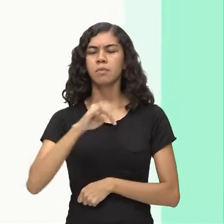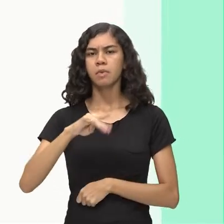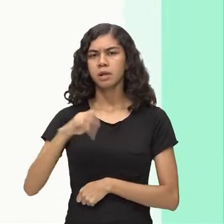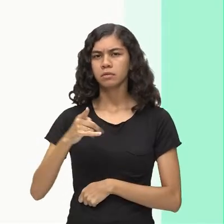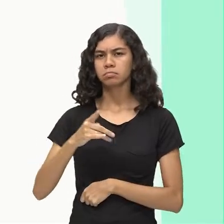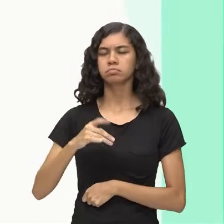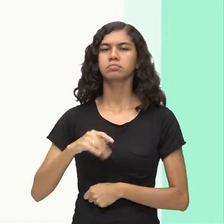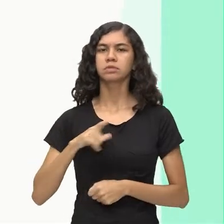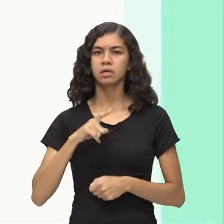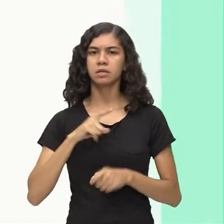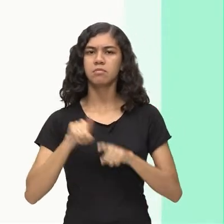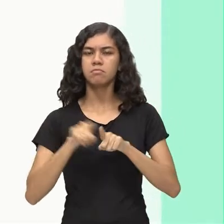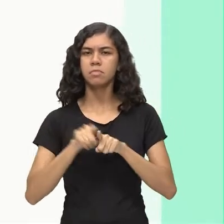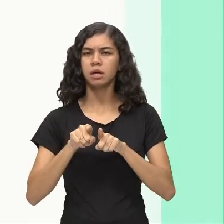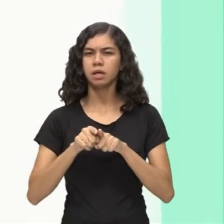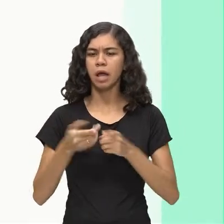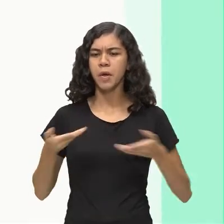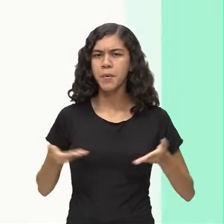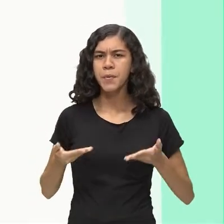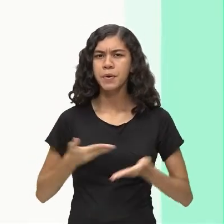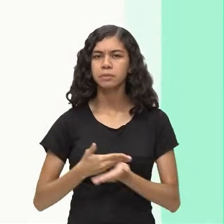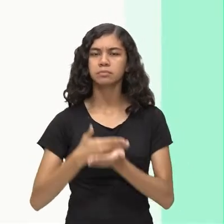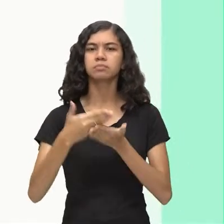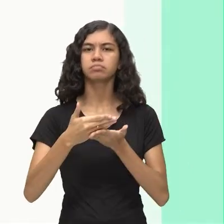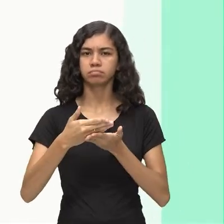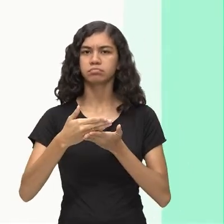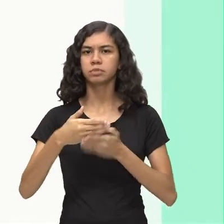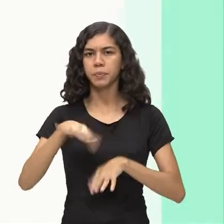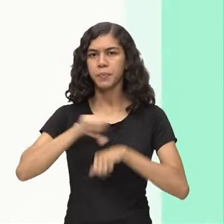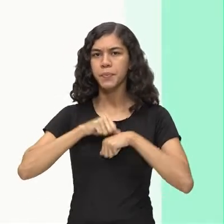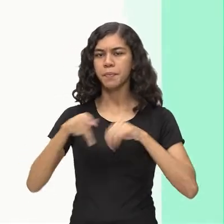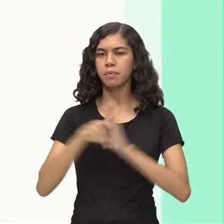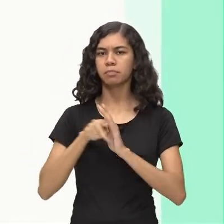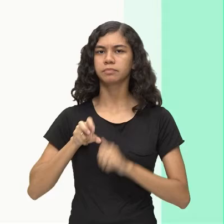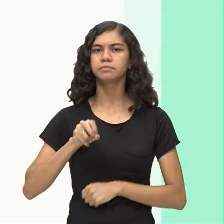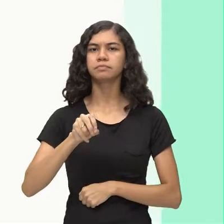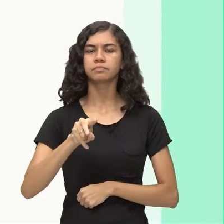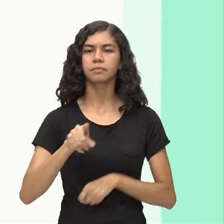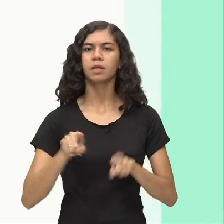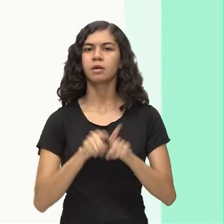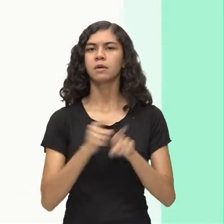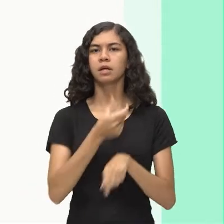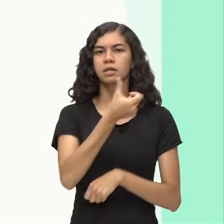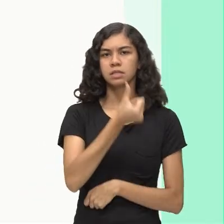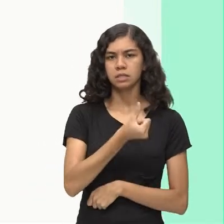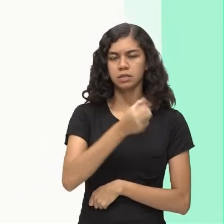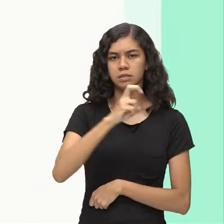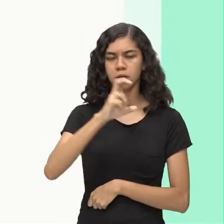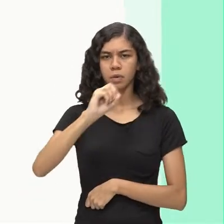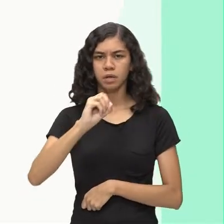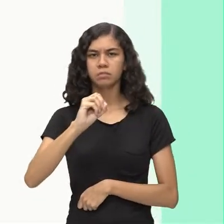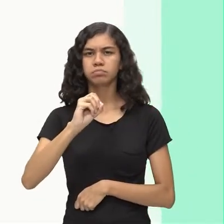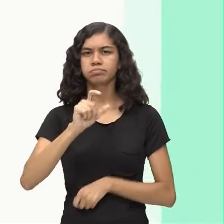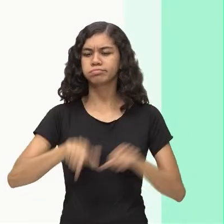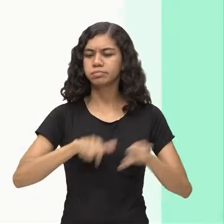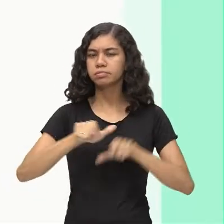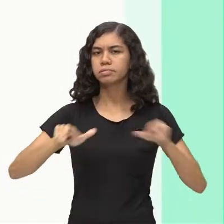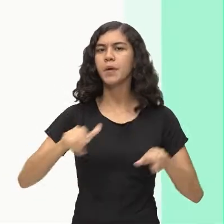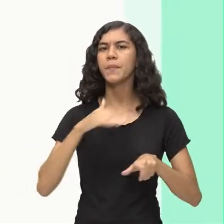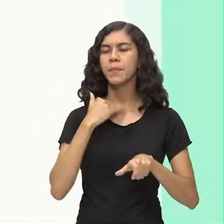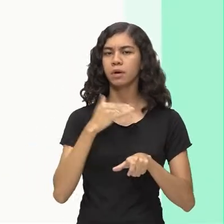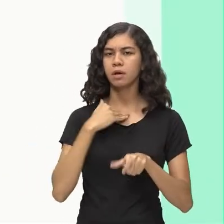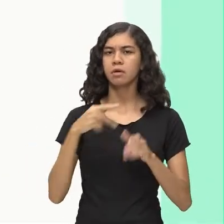tornaram recém-infectadas por HIV. Tivemos ainda 650 mil pessoas que morreram por doenças que